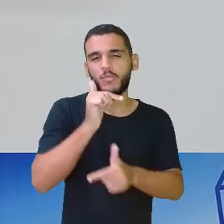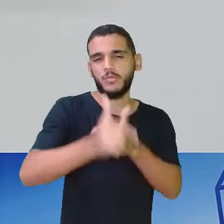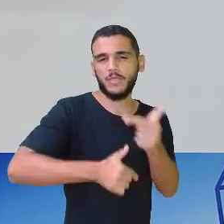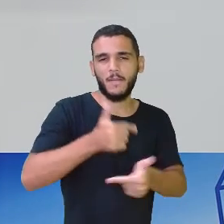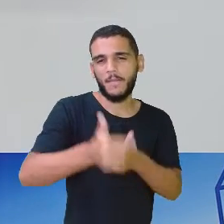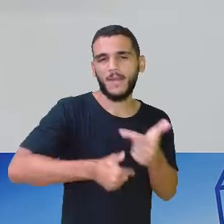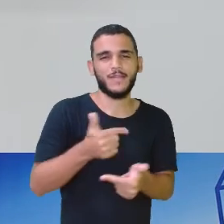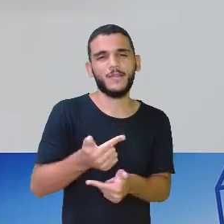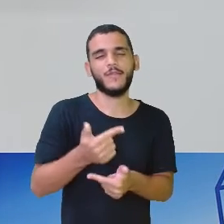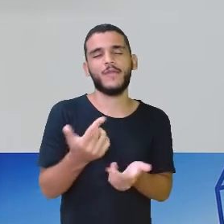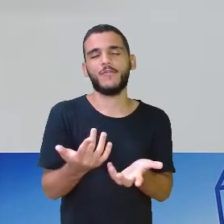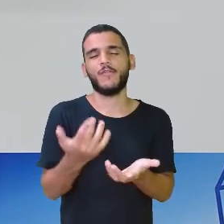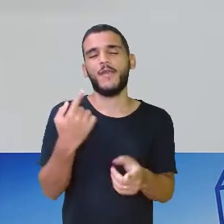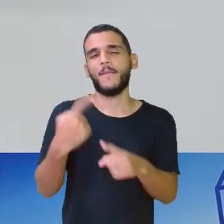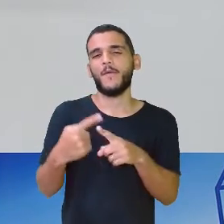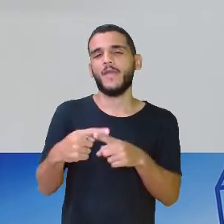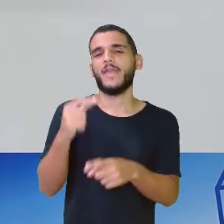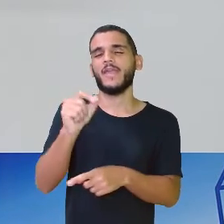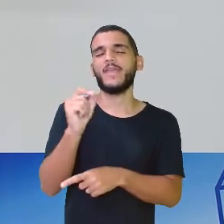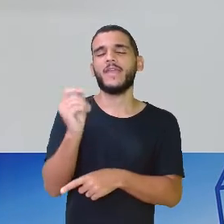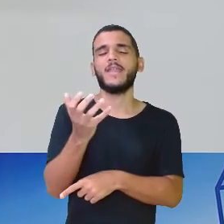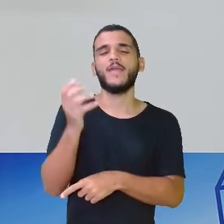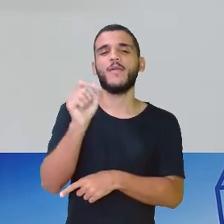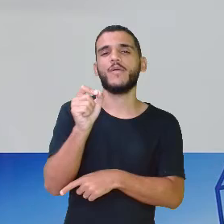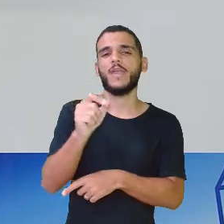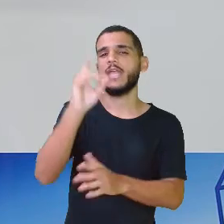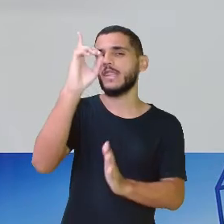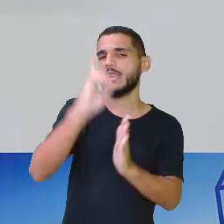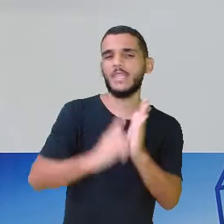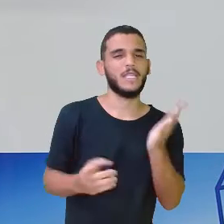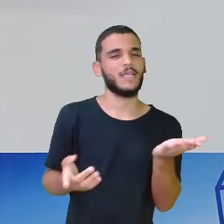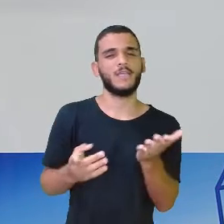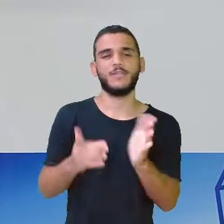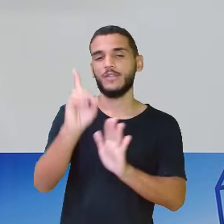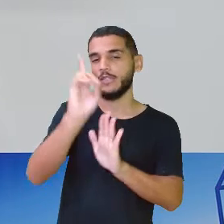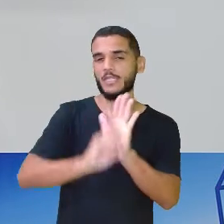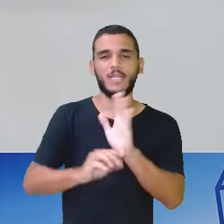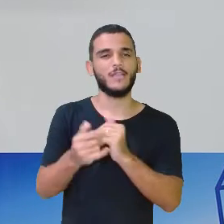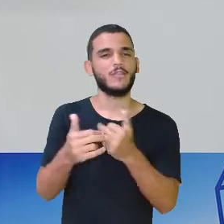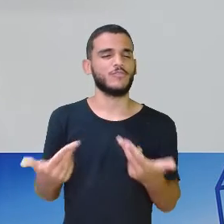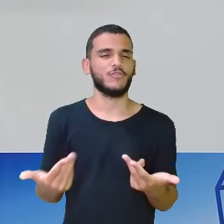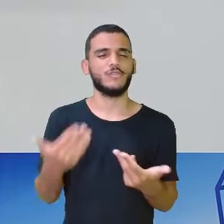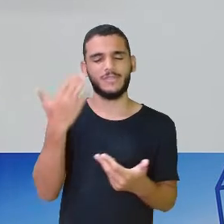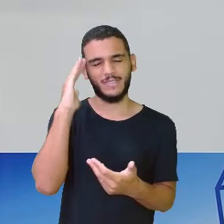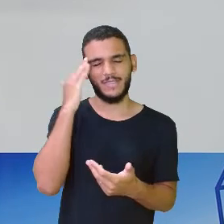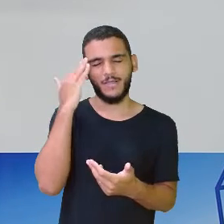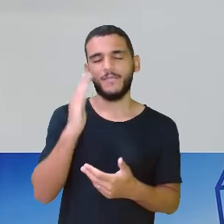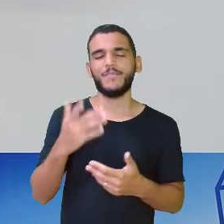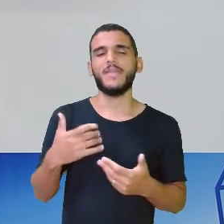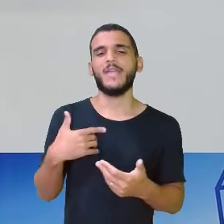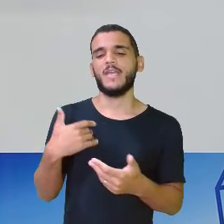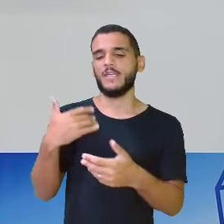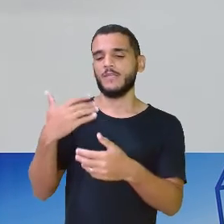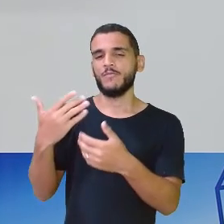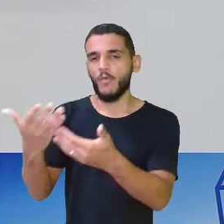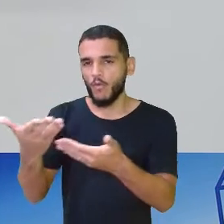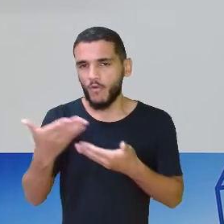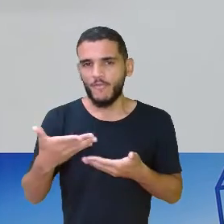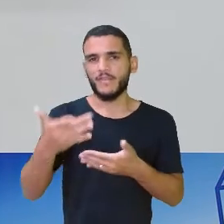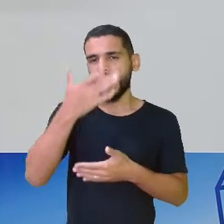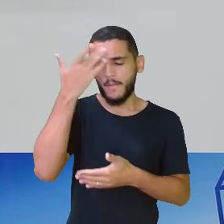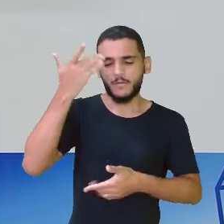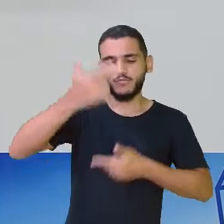por identificação com as ideologias comunistas que já existiam. Era uma forma de cooptar os trabalhadores para dentro